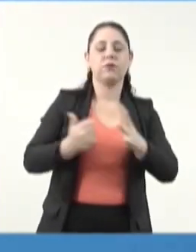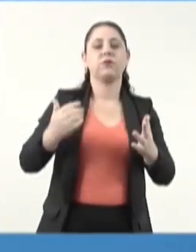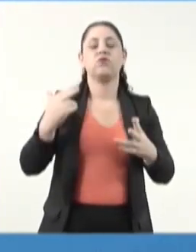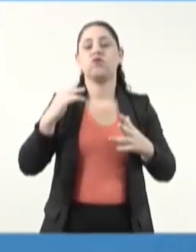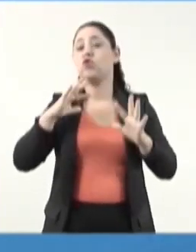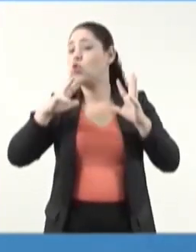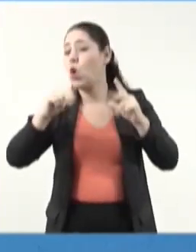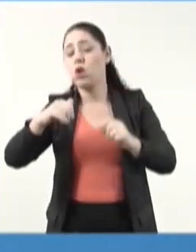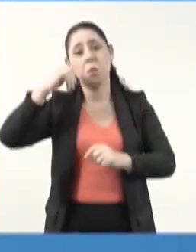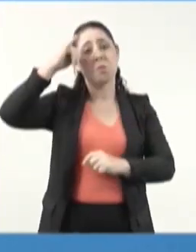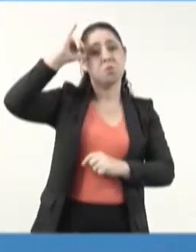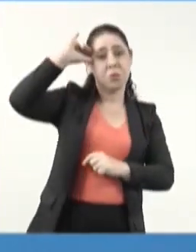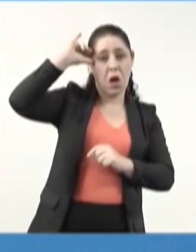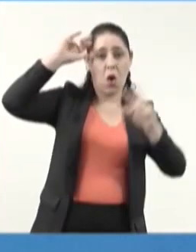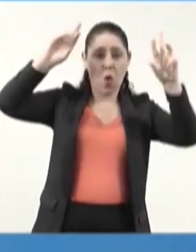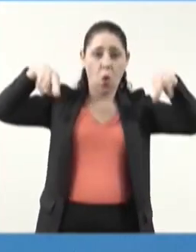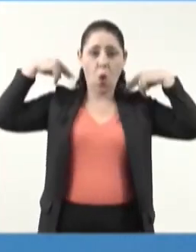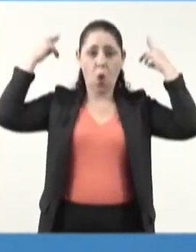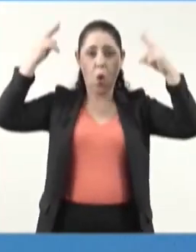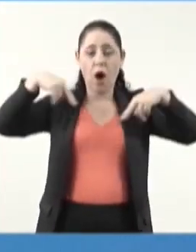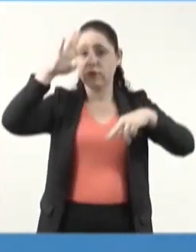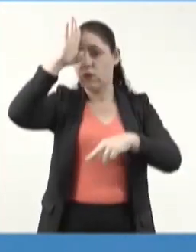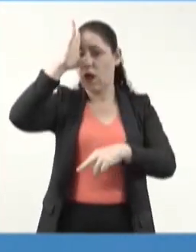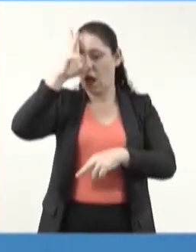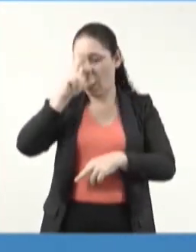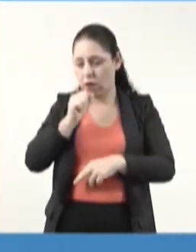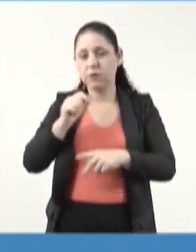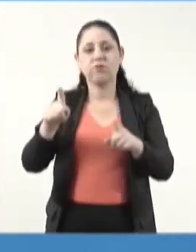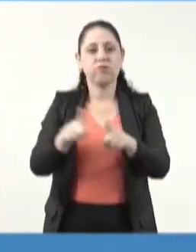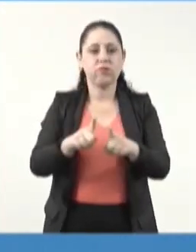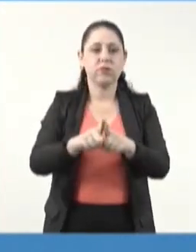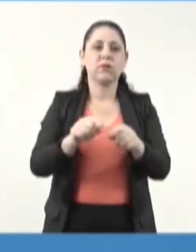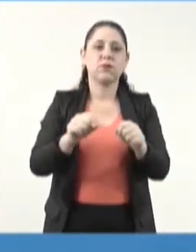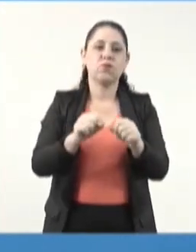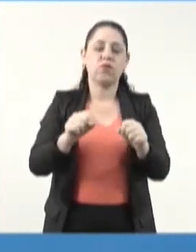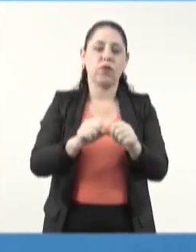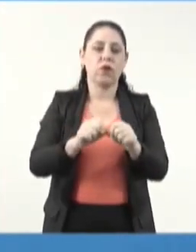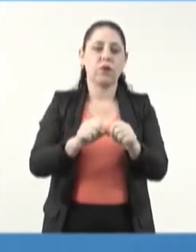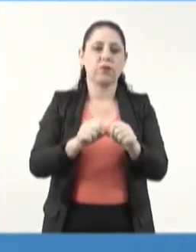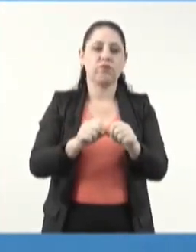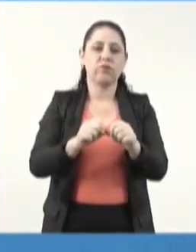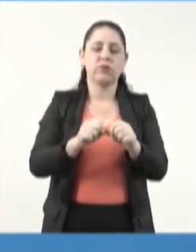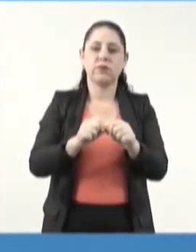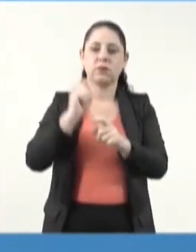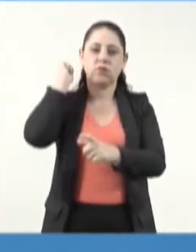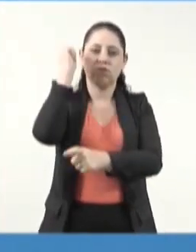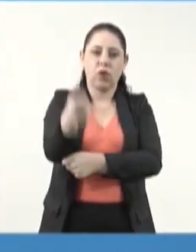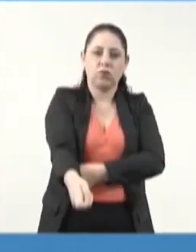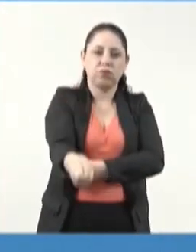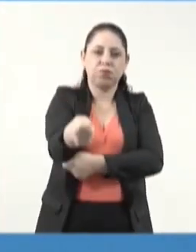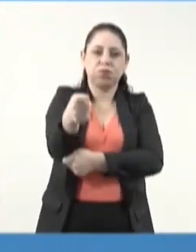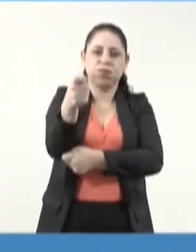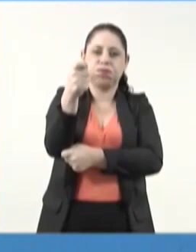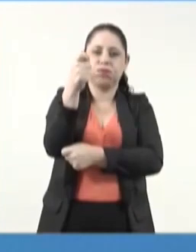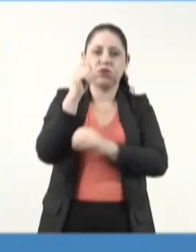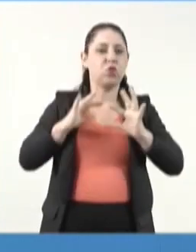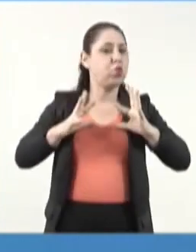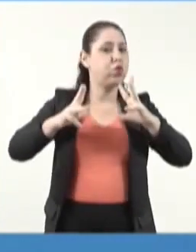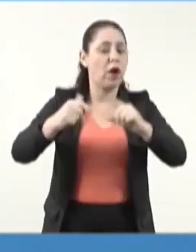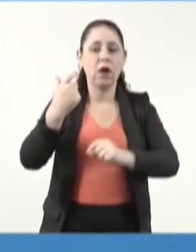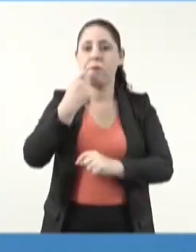galinha, além de fazerem uma pesca absolutamente predatória. E naquela